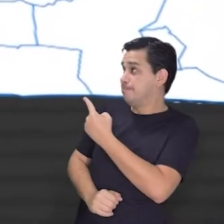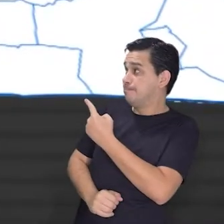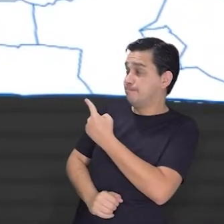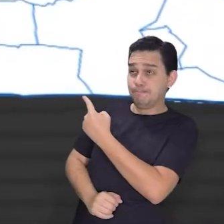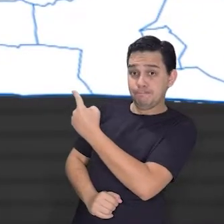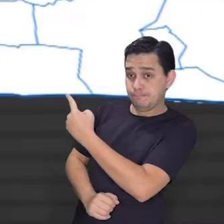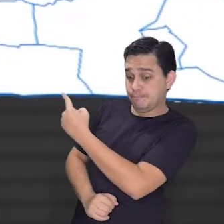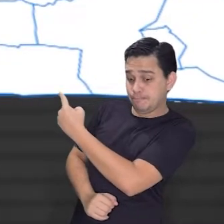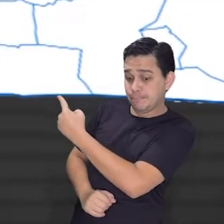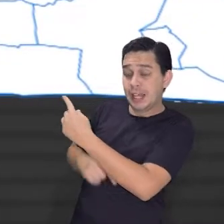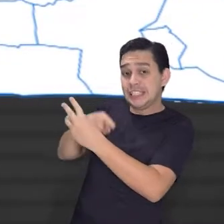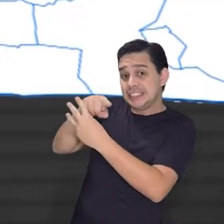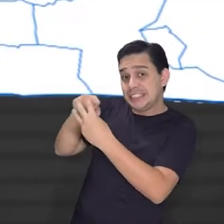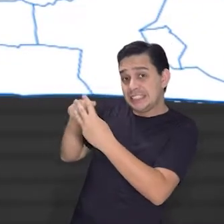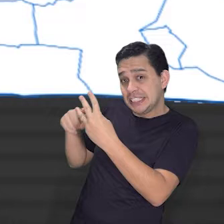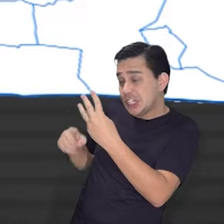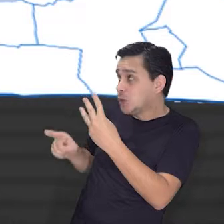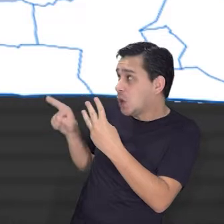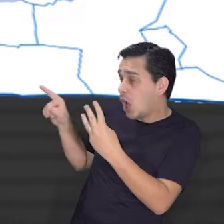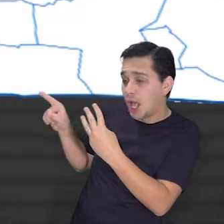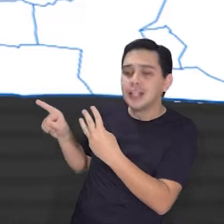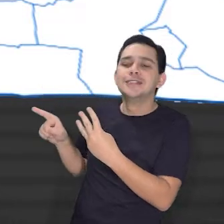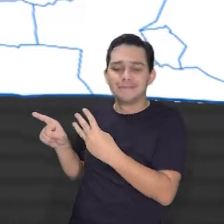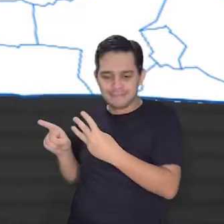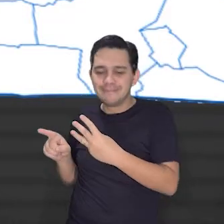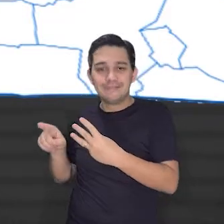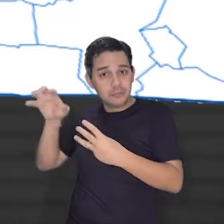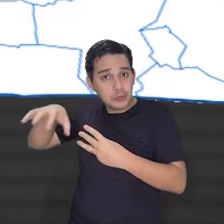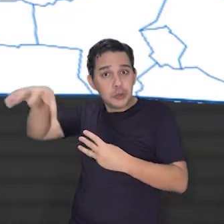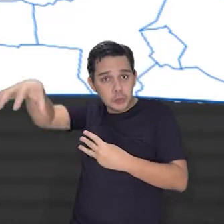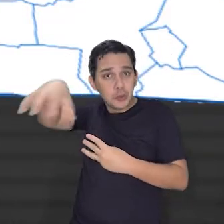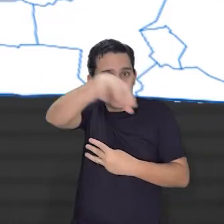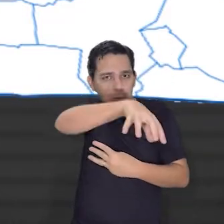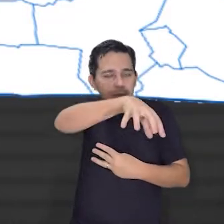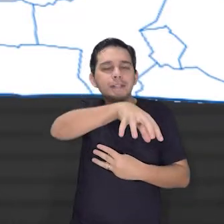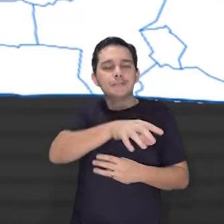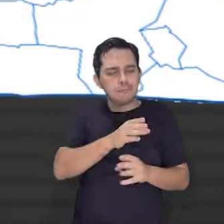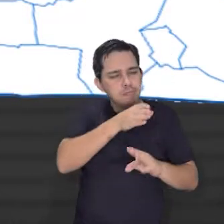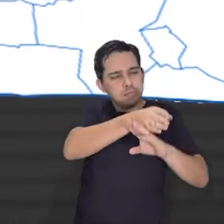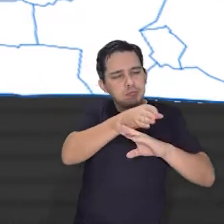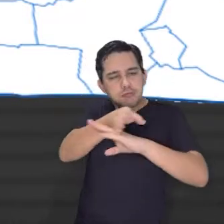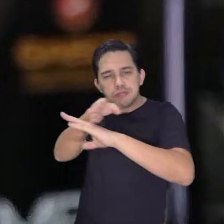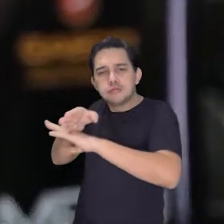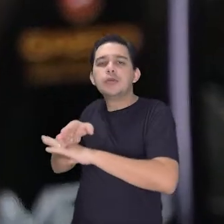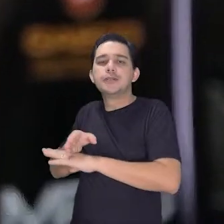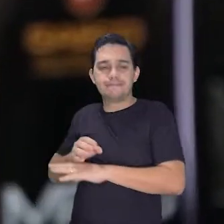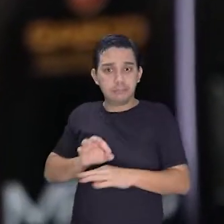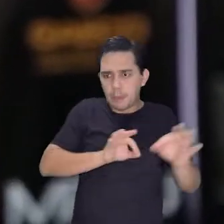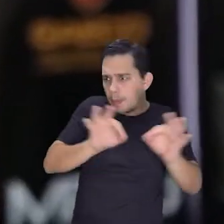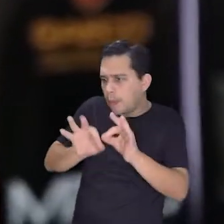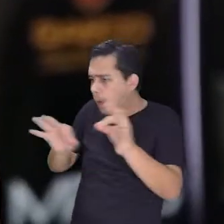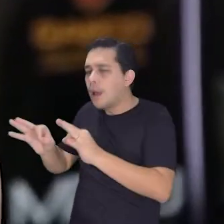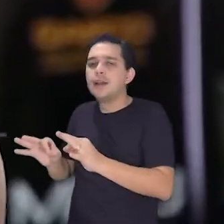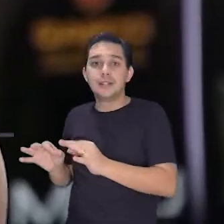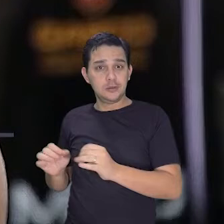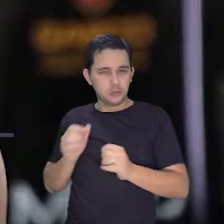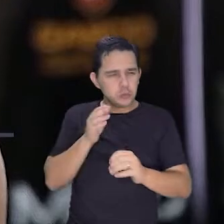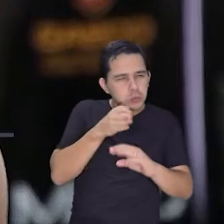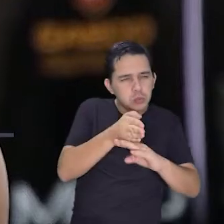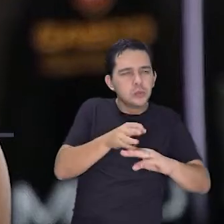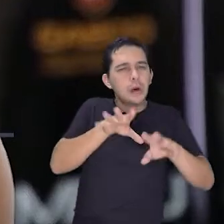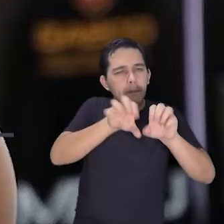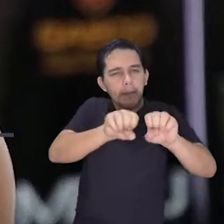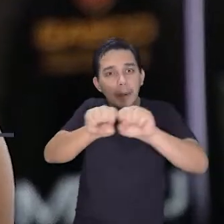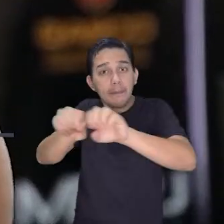localidades de Nilópolis, São João de Meriti e no bairro de Anchieta, do Rio de Janeiro. O resultado da operação foi